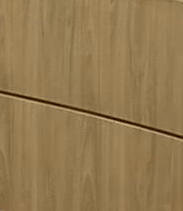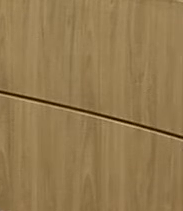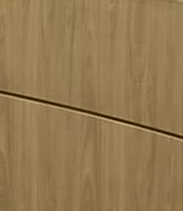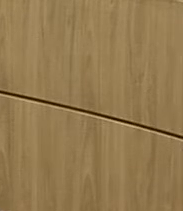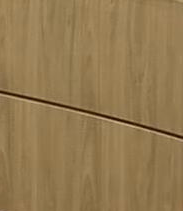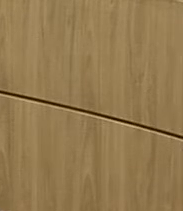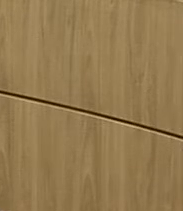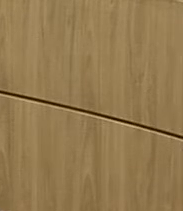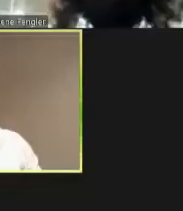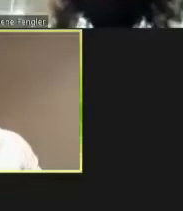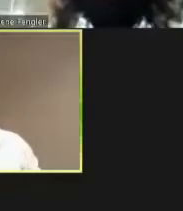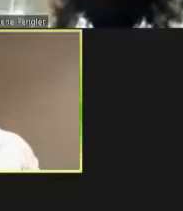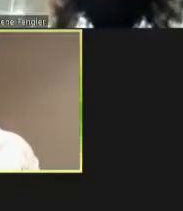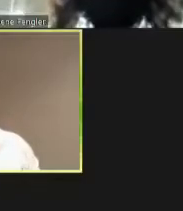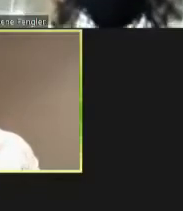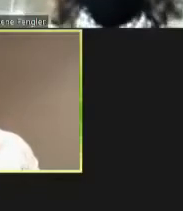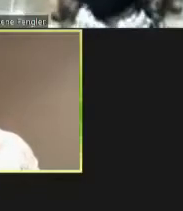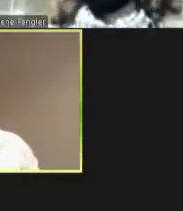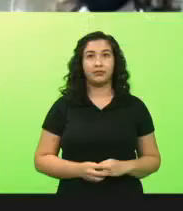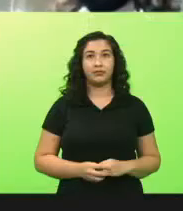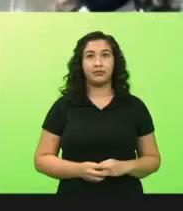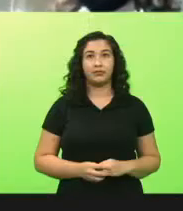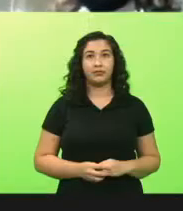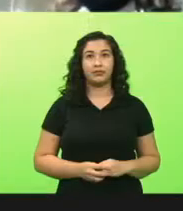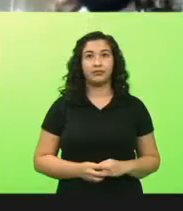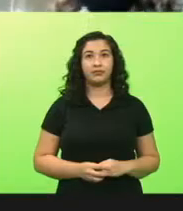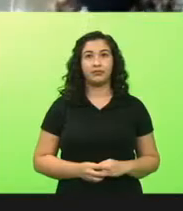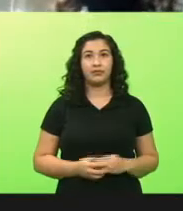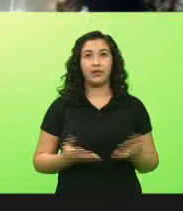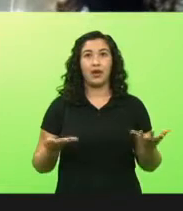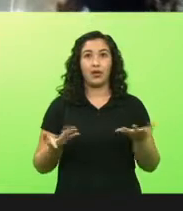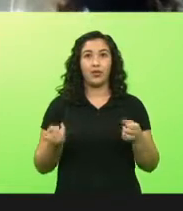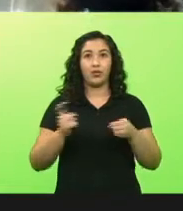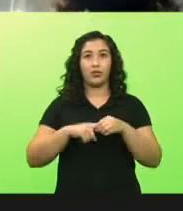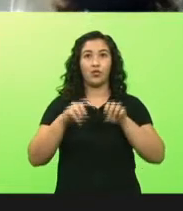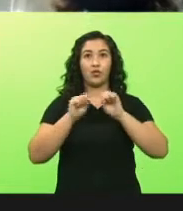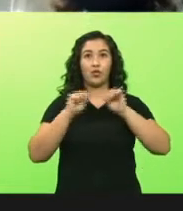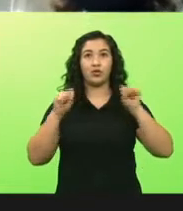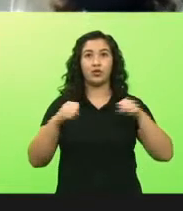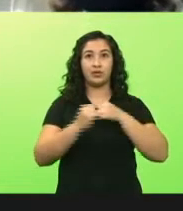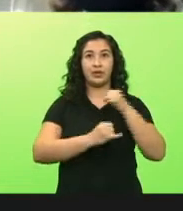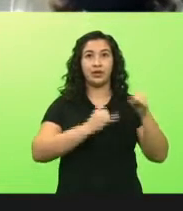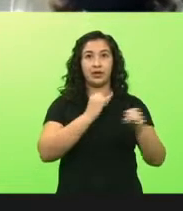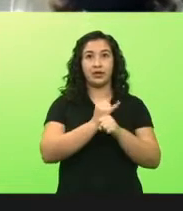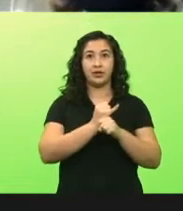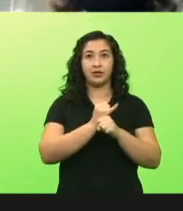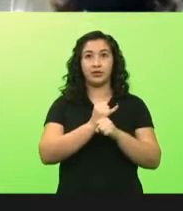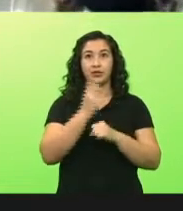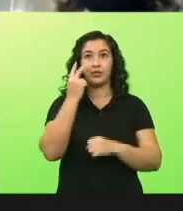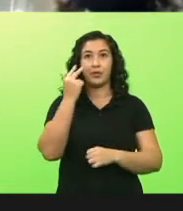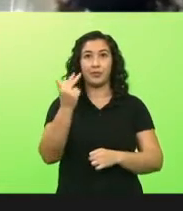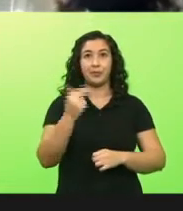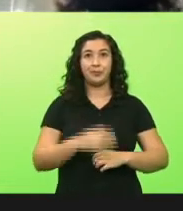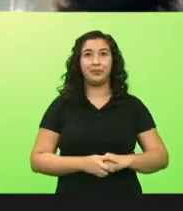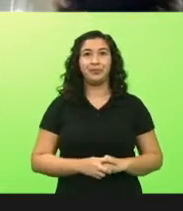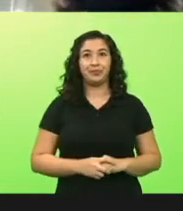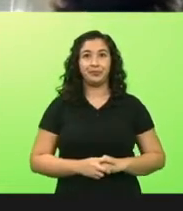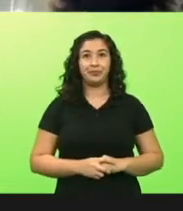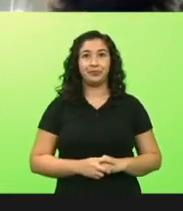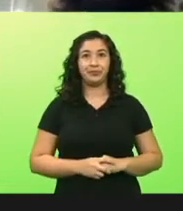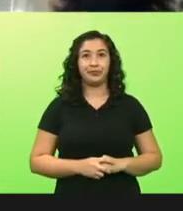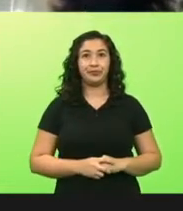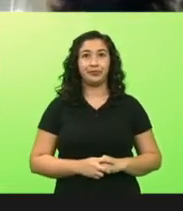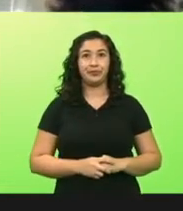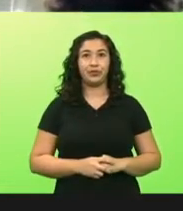Situação inédita aqui. Agora voltou ao sistema. Eu estou achando que quem saiu do ar somos nós. Nós estamos